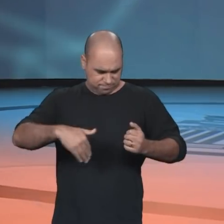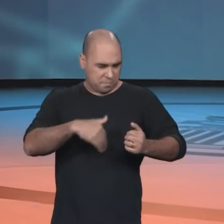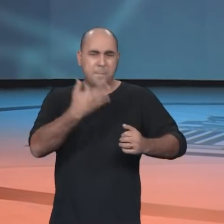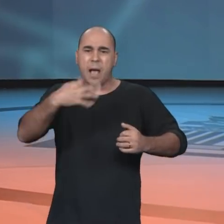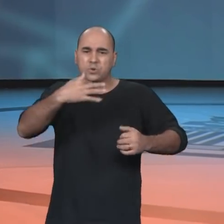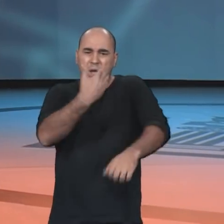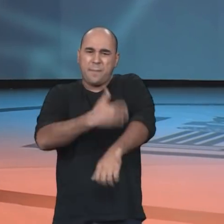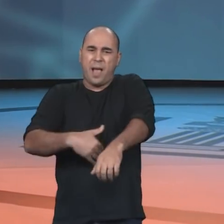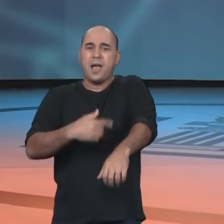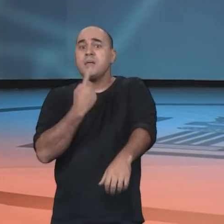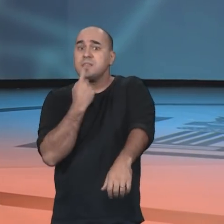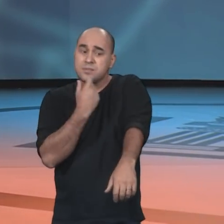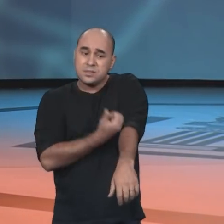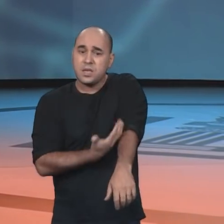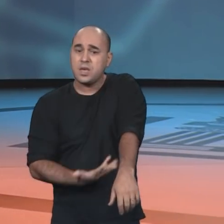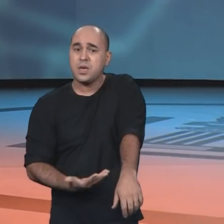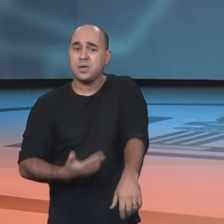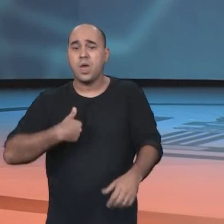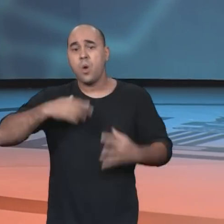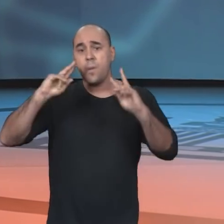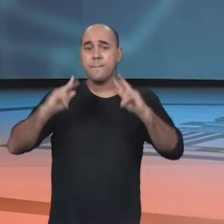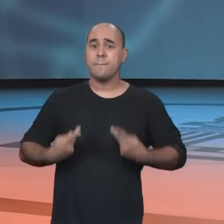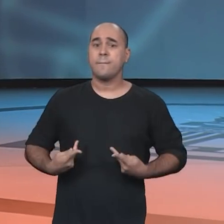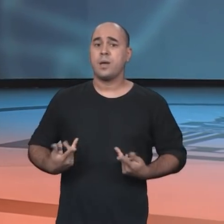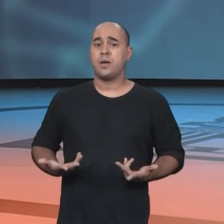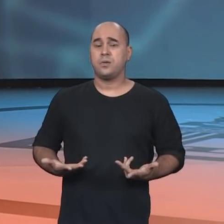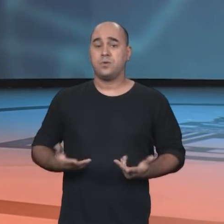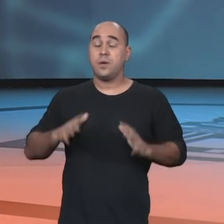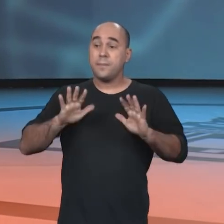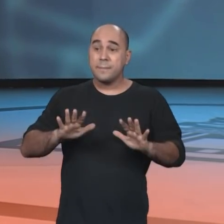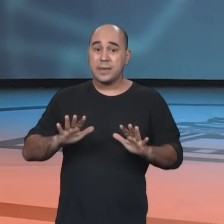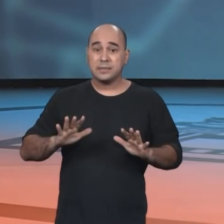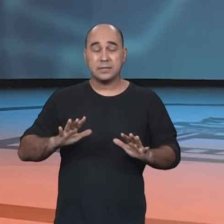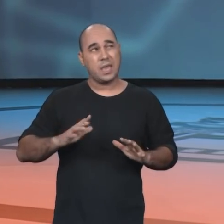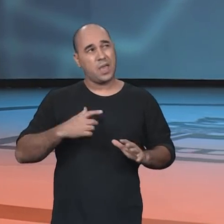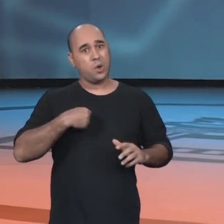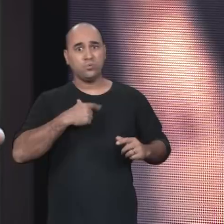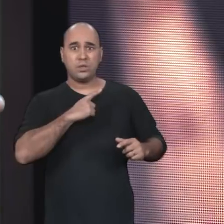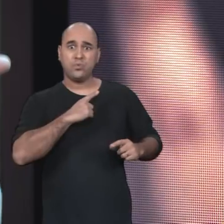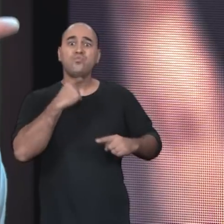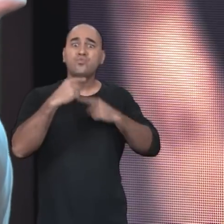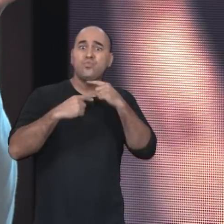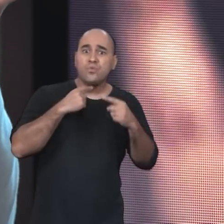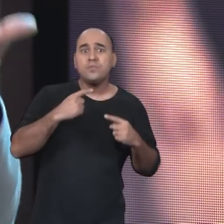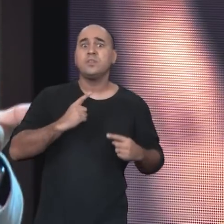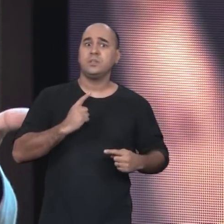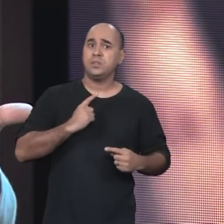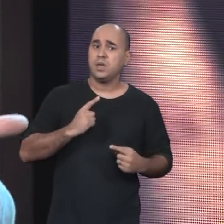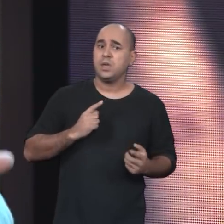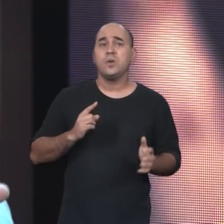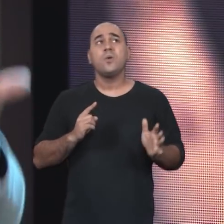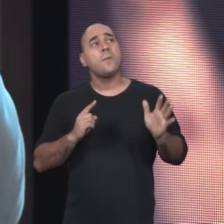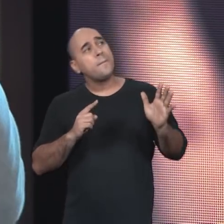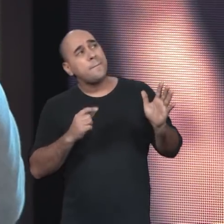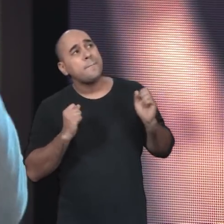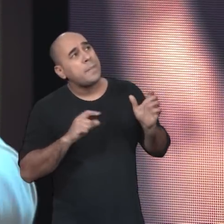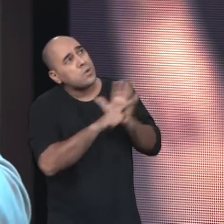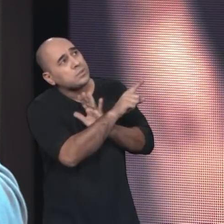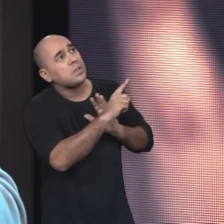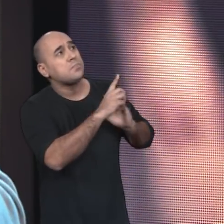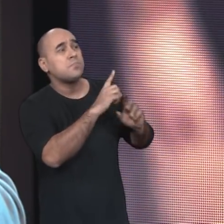tempo, também questiono, mas, ao mesmo tempo que eu tenho direito de falar, ai, ai, ai, está doendo, e perguntar a Deus por quê, eu